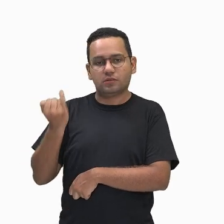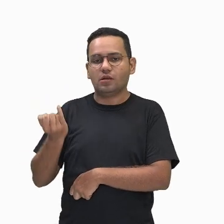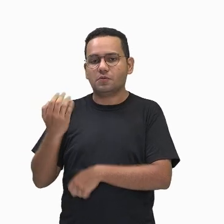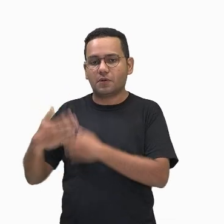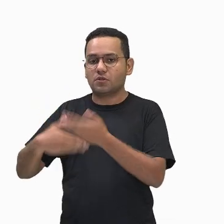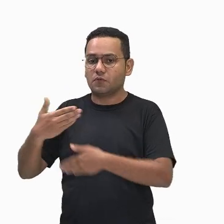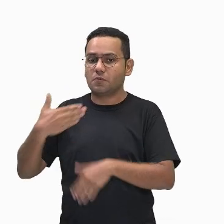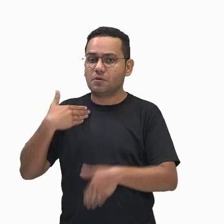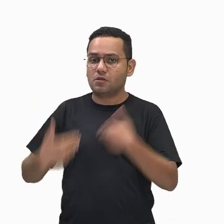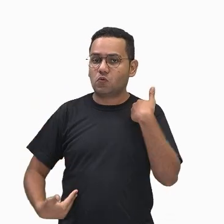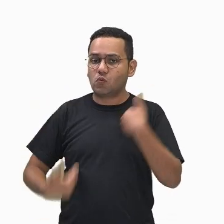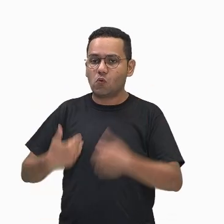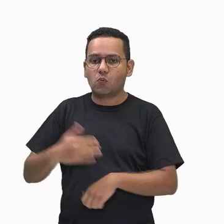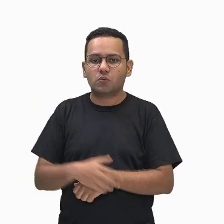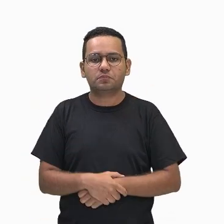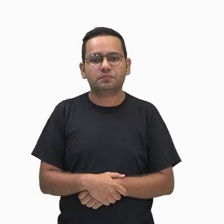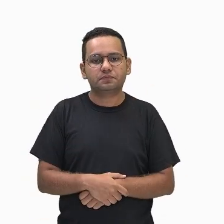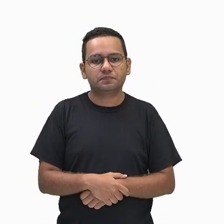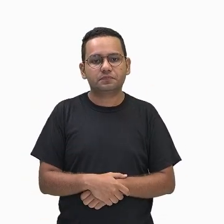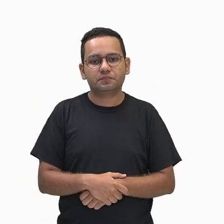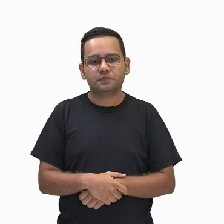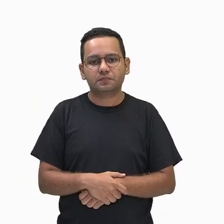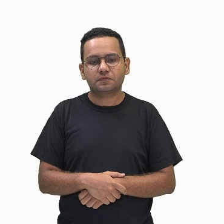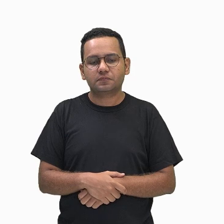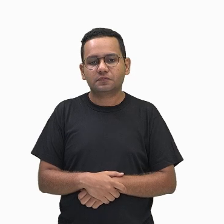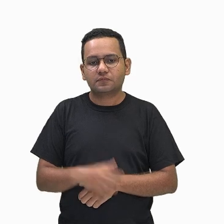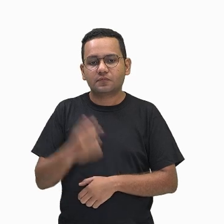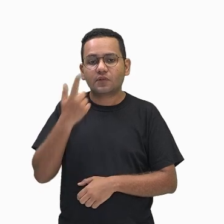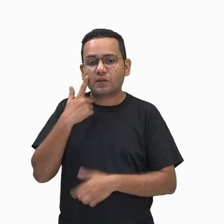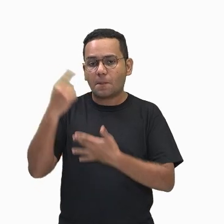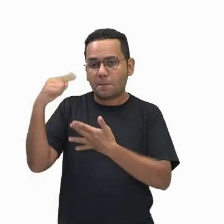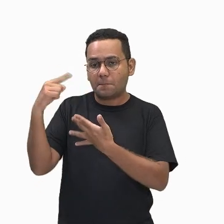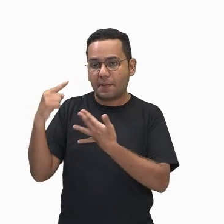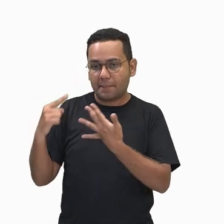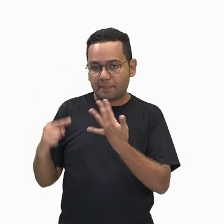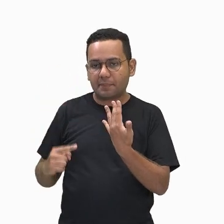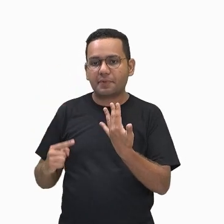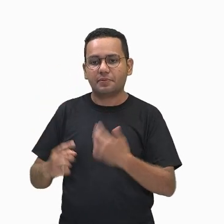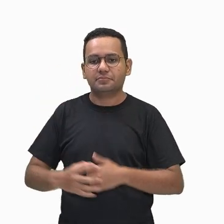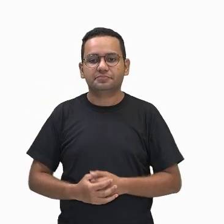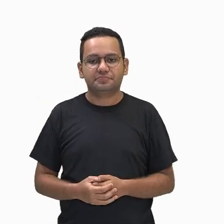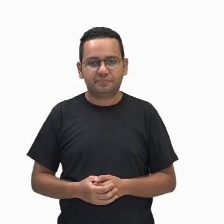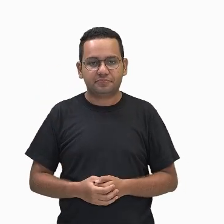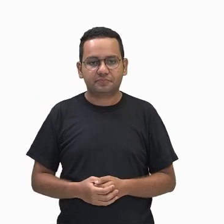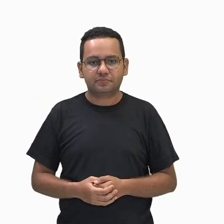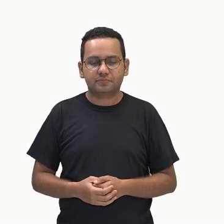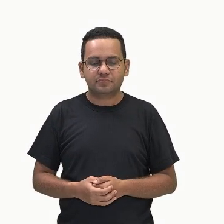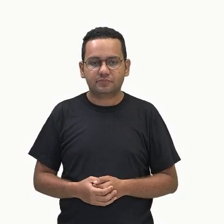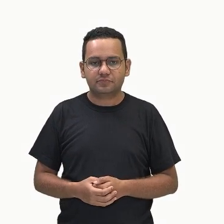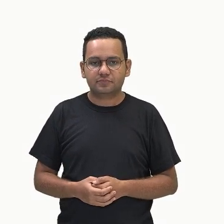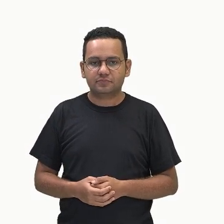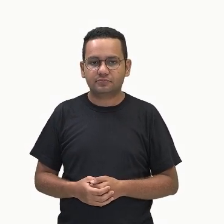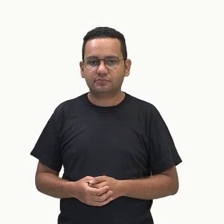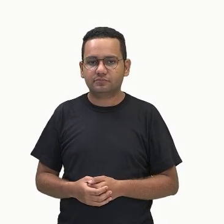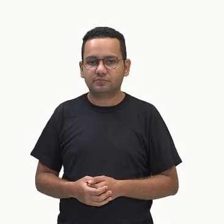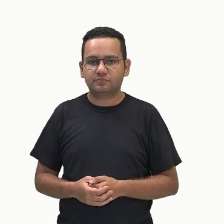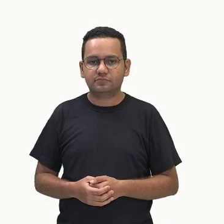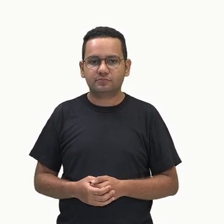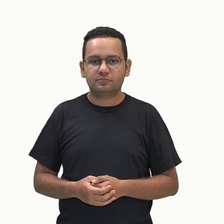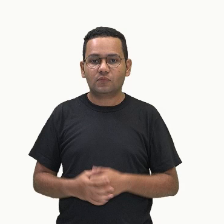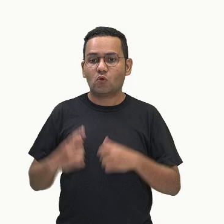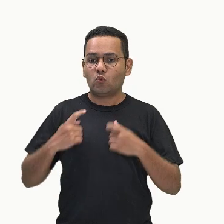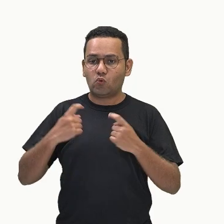fundamentais para o corpo humano. Vamos ver quais são essas funções. A